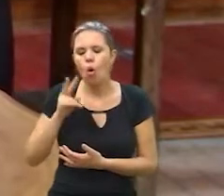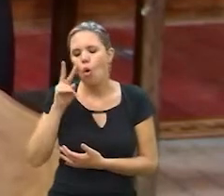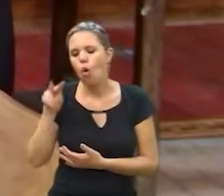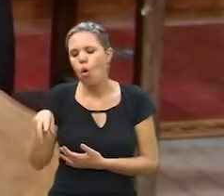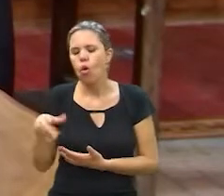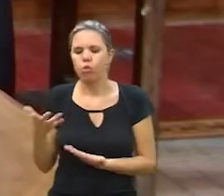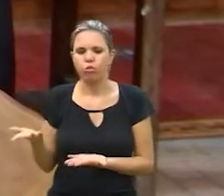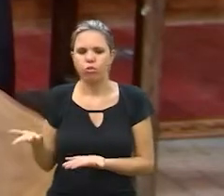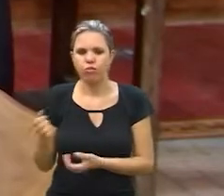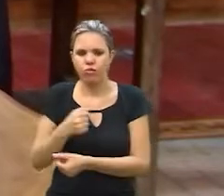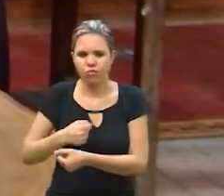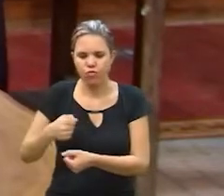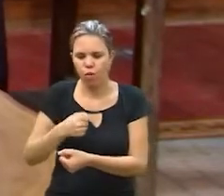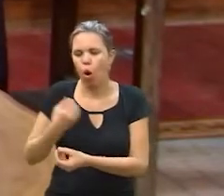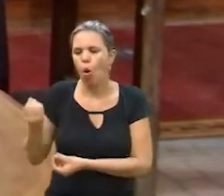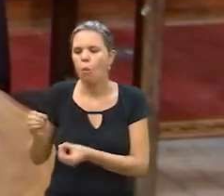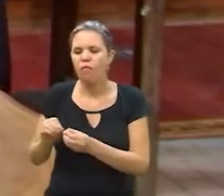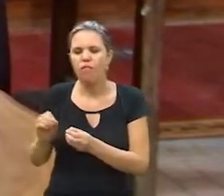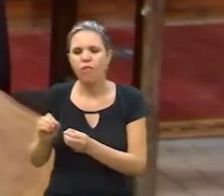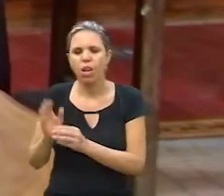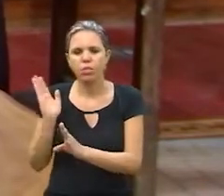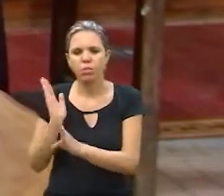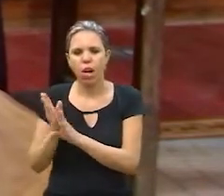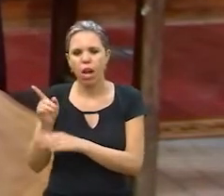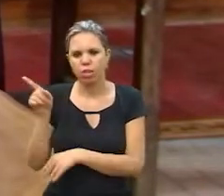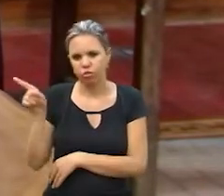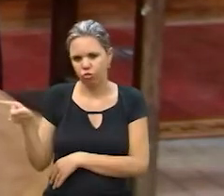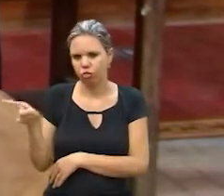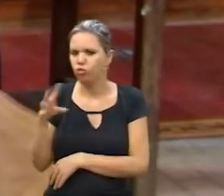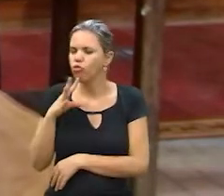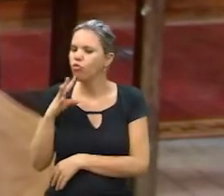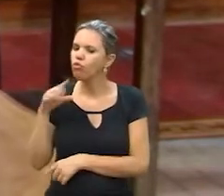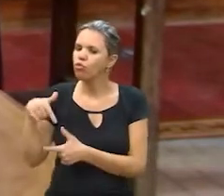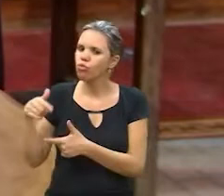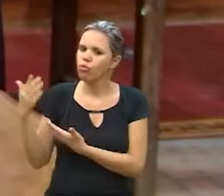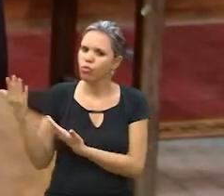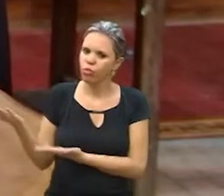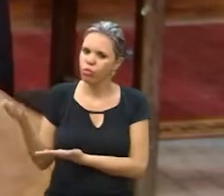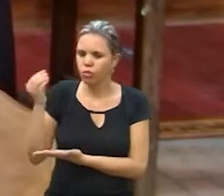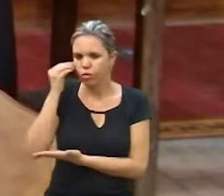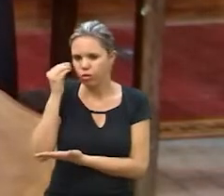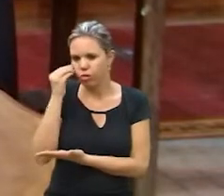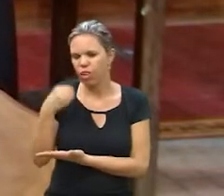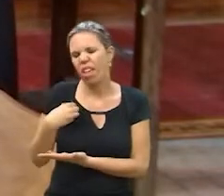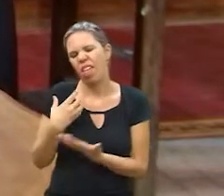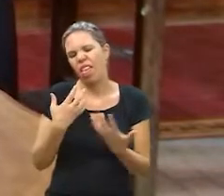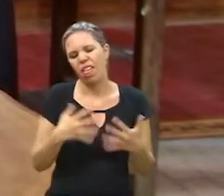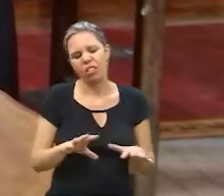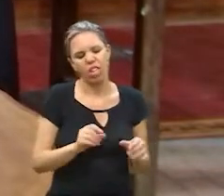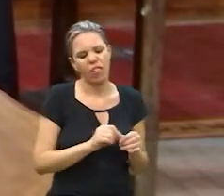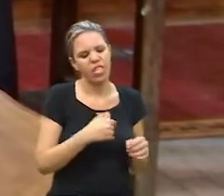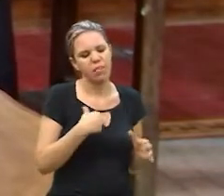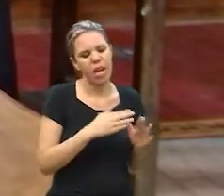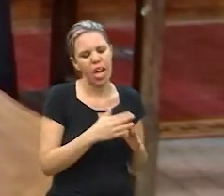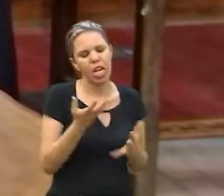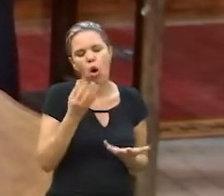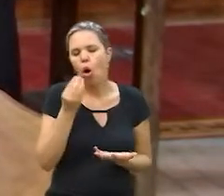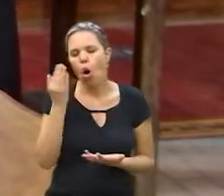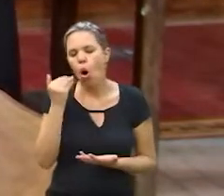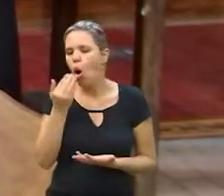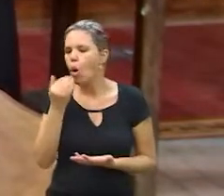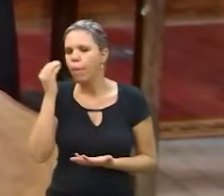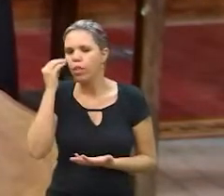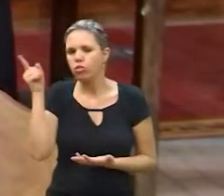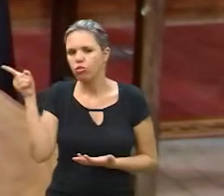né? E aí, como é que faz para conhecer o seu trabalho, experimentar? Não quero fazer. Quero experimentar o